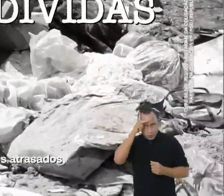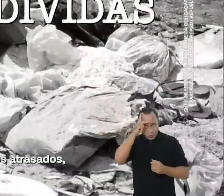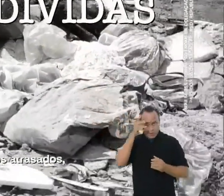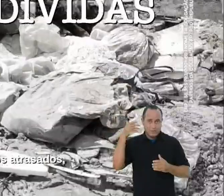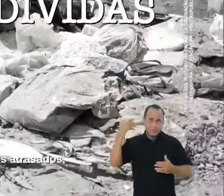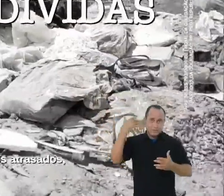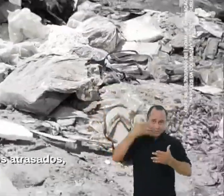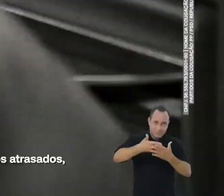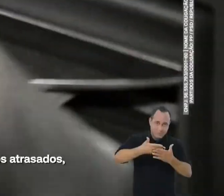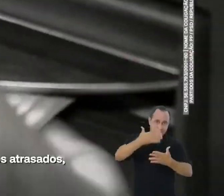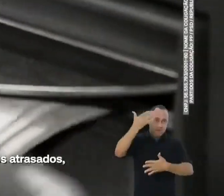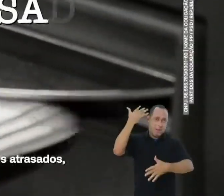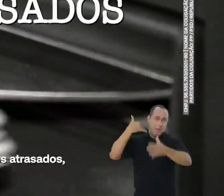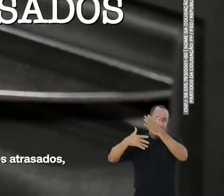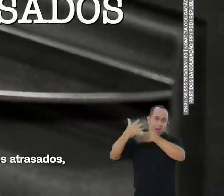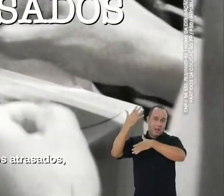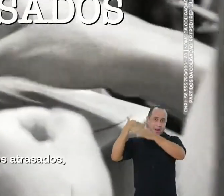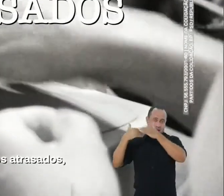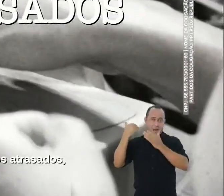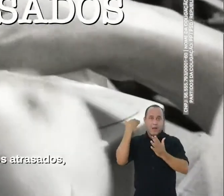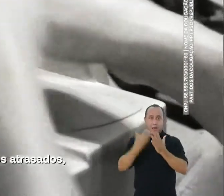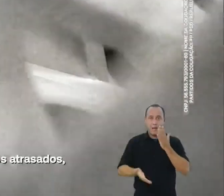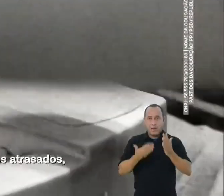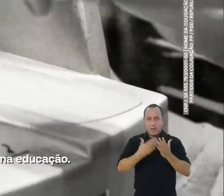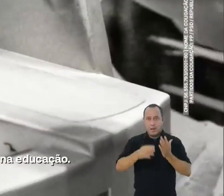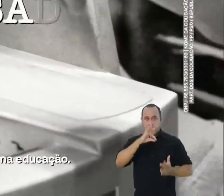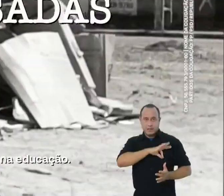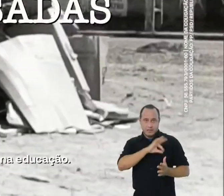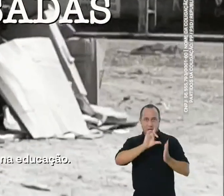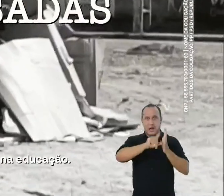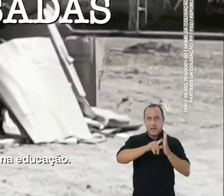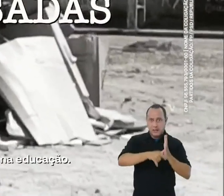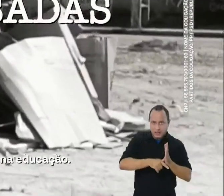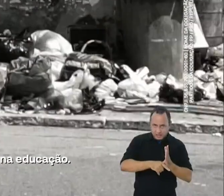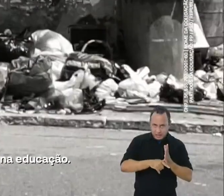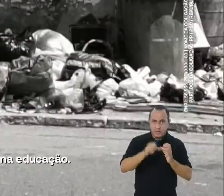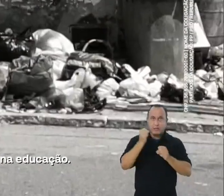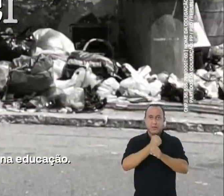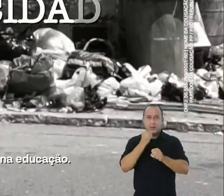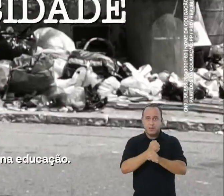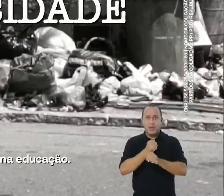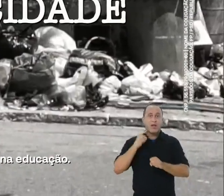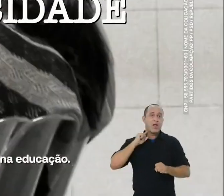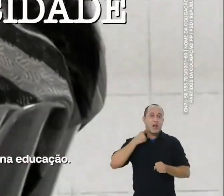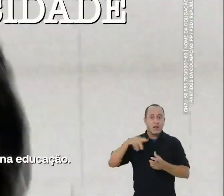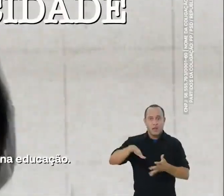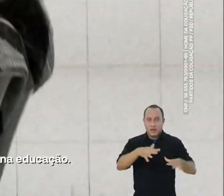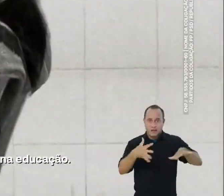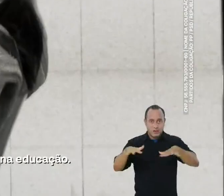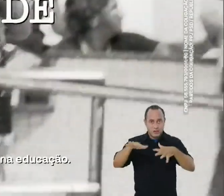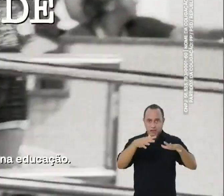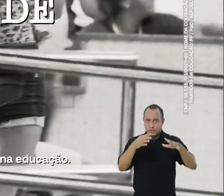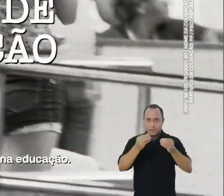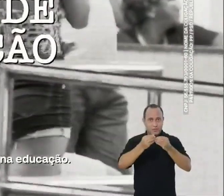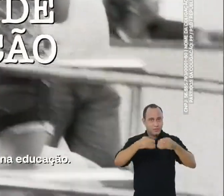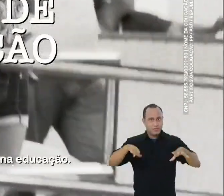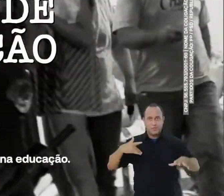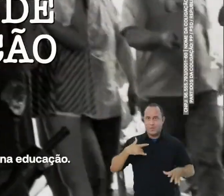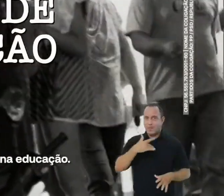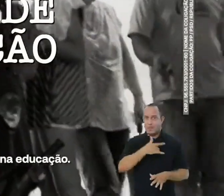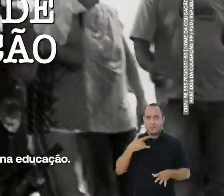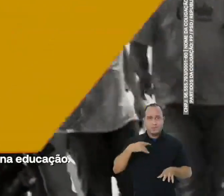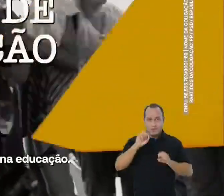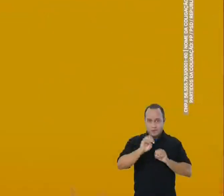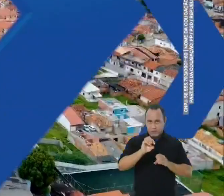para trás. Servidores com salários atrasados, obras paralisadas, lixo nas ruas, caos na saúde e